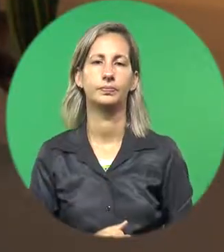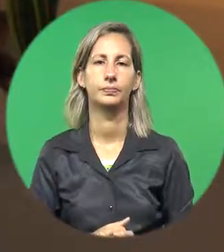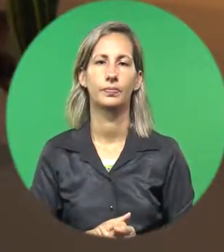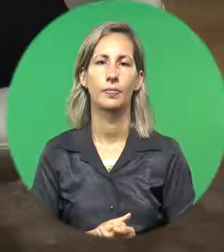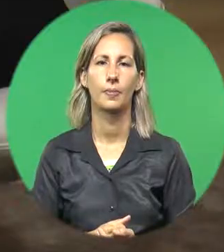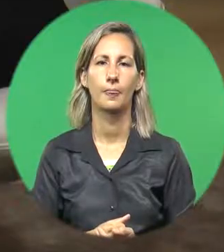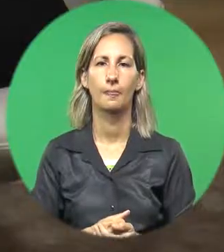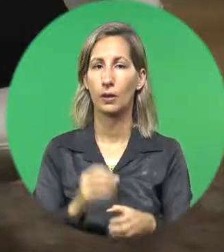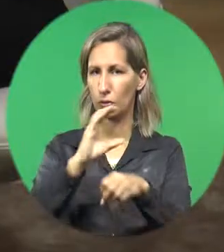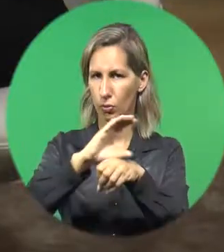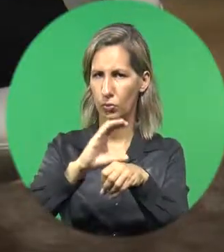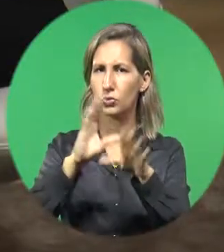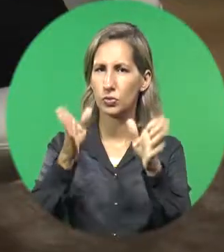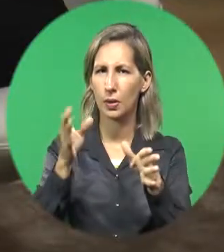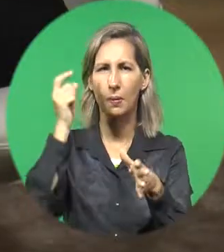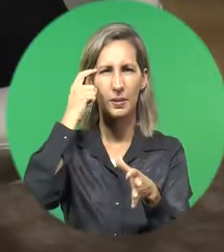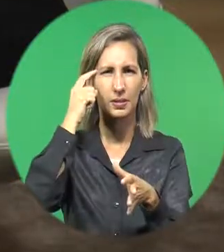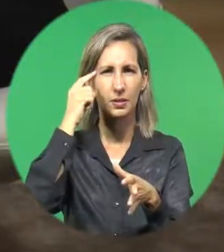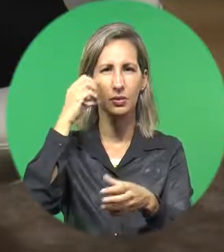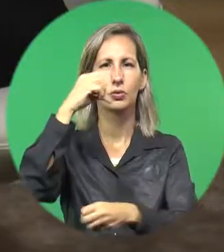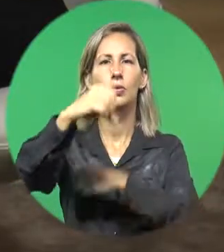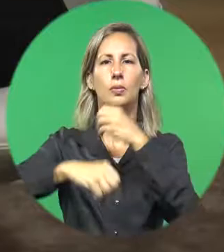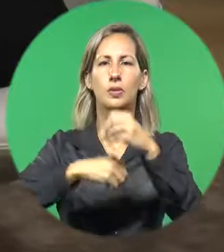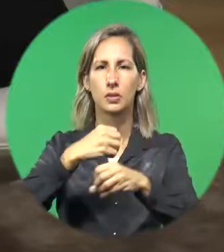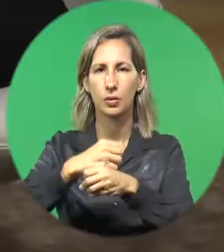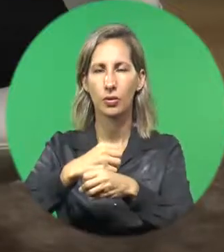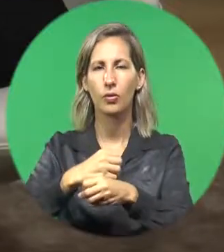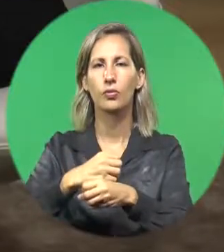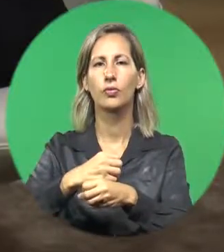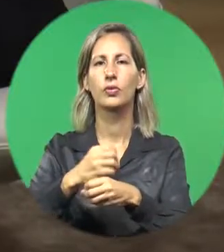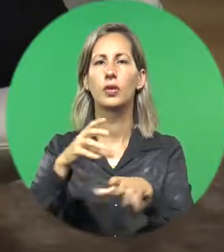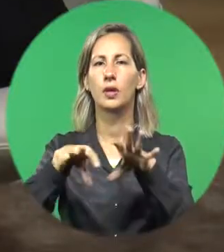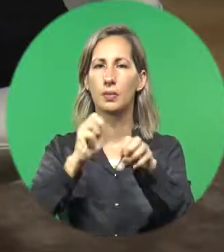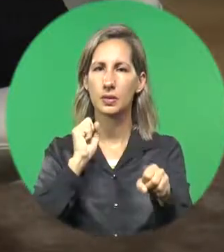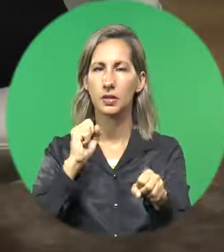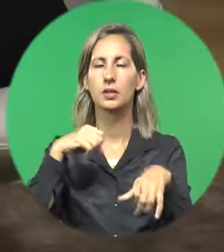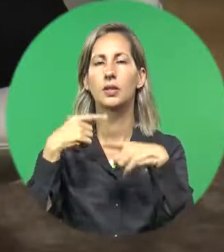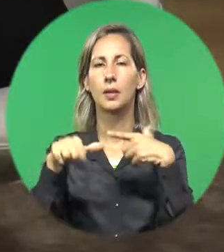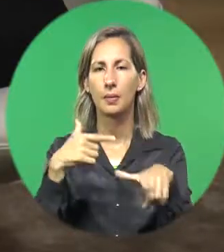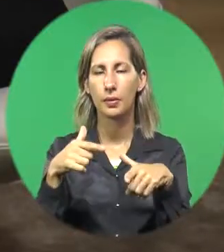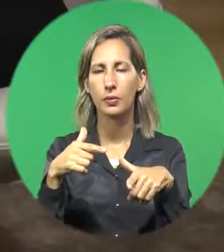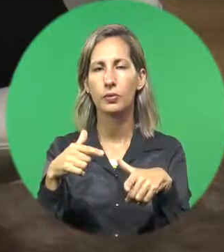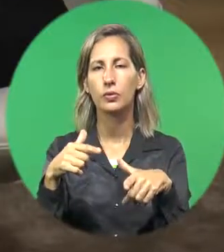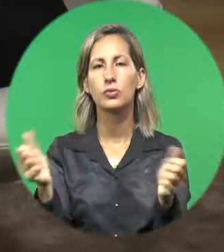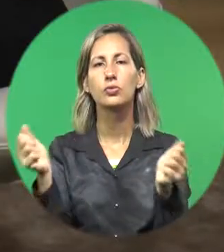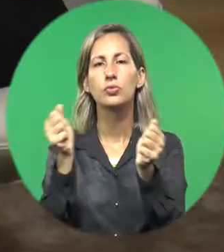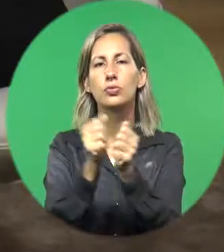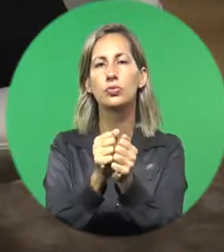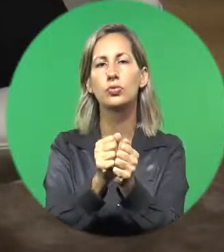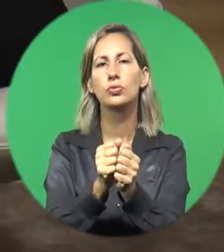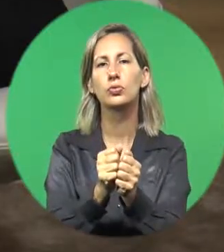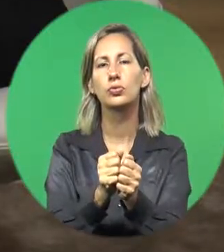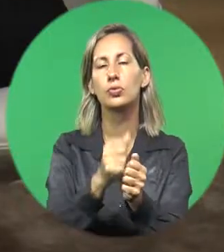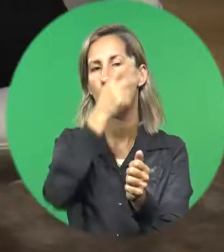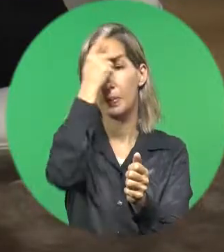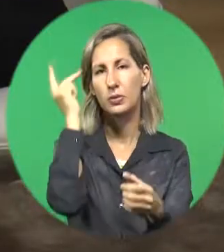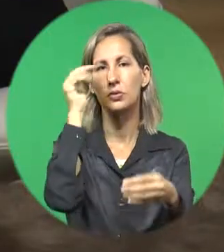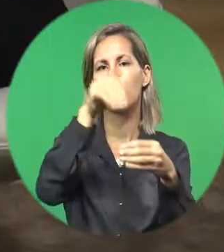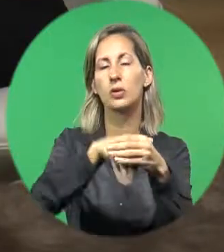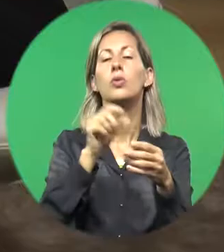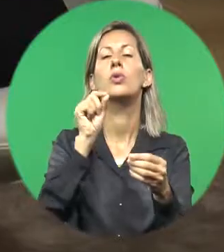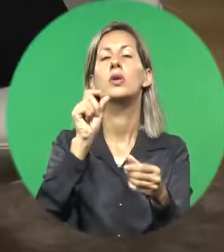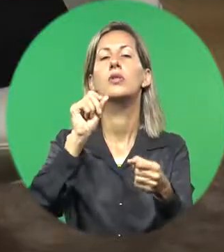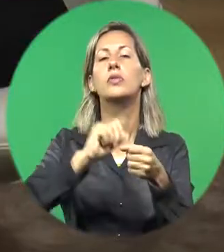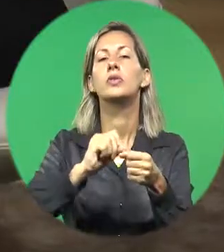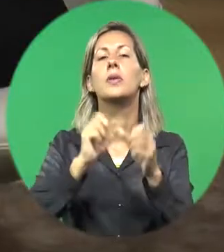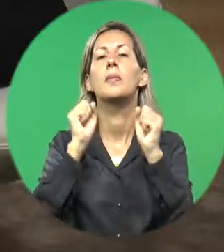acontece. Esse workshop já foi pensando nas eleições do próximo ano, capacitação de servidores também, e junto ao eleitorado, o que